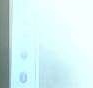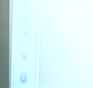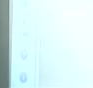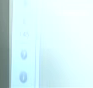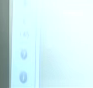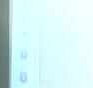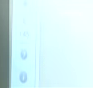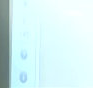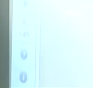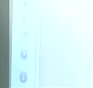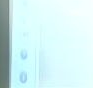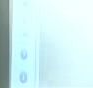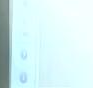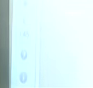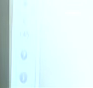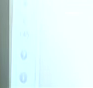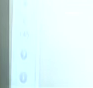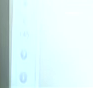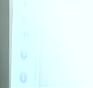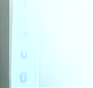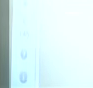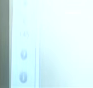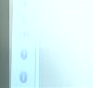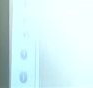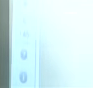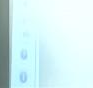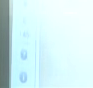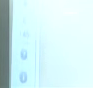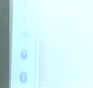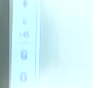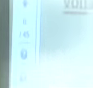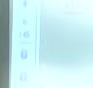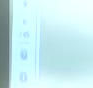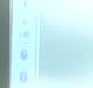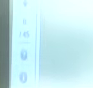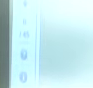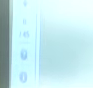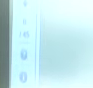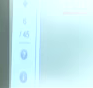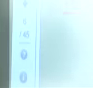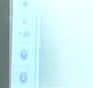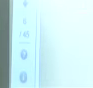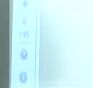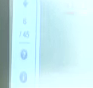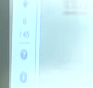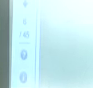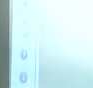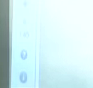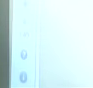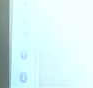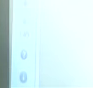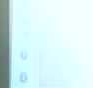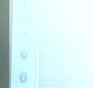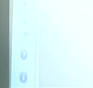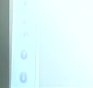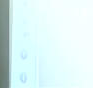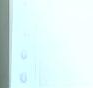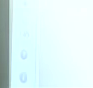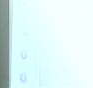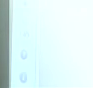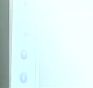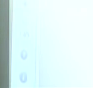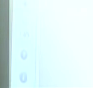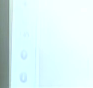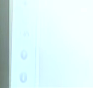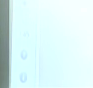Viu? A grande, né, o paradigma é que a gente vai ter que entender o nosso mundo. E não é só entender o mundo, é saber como é que